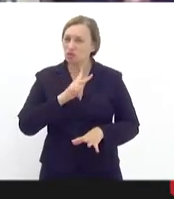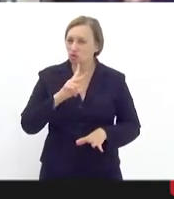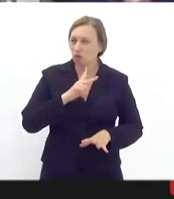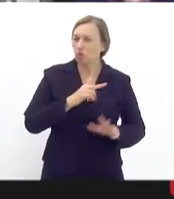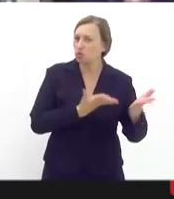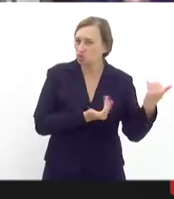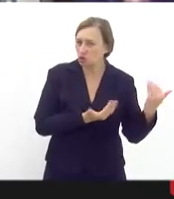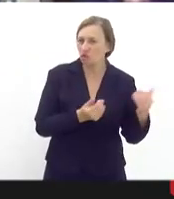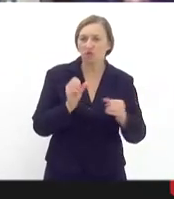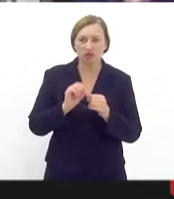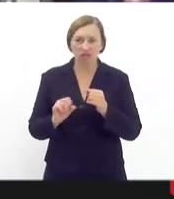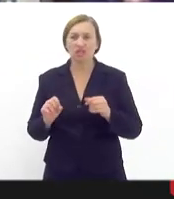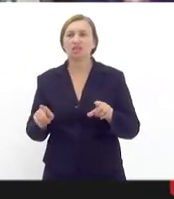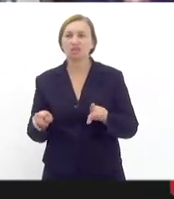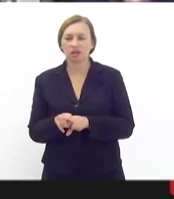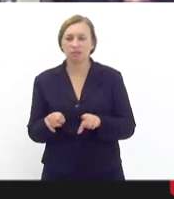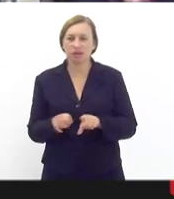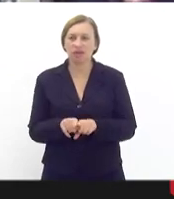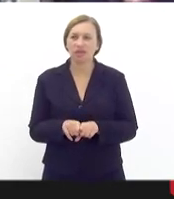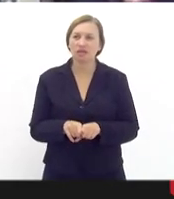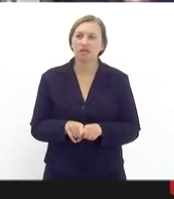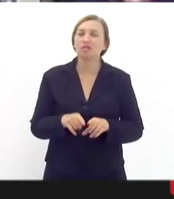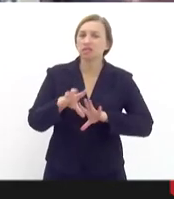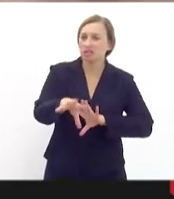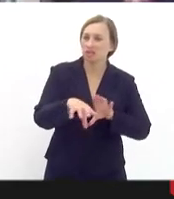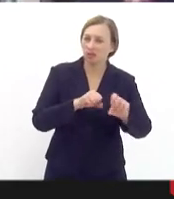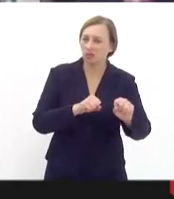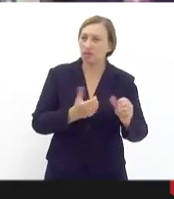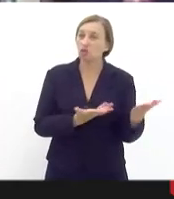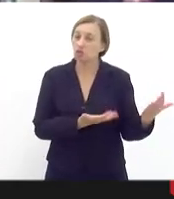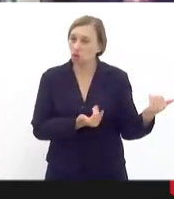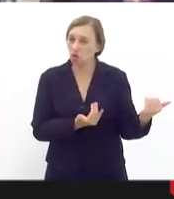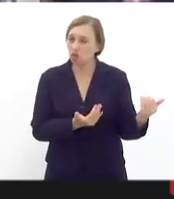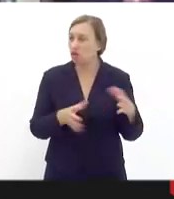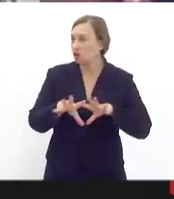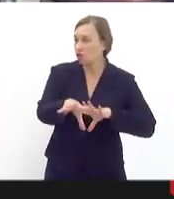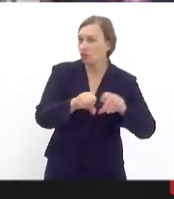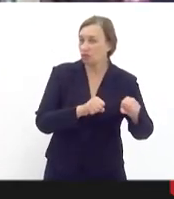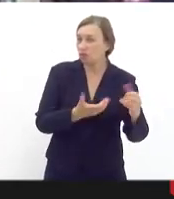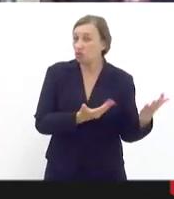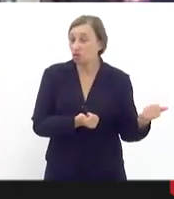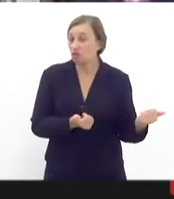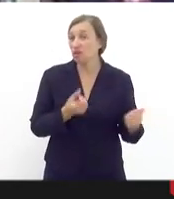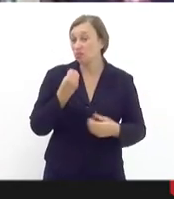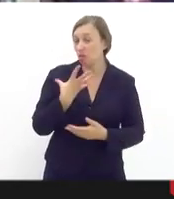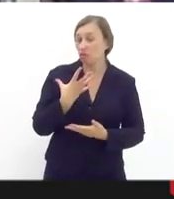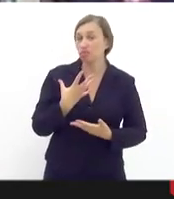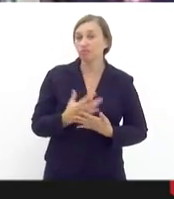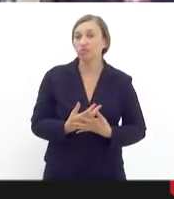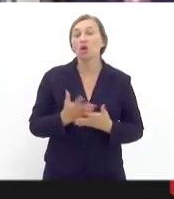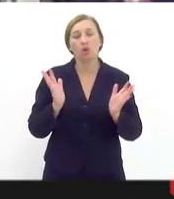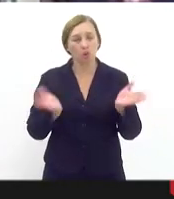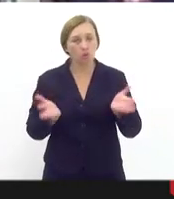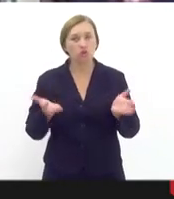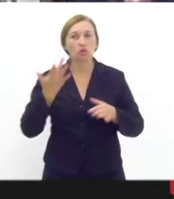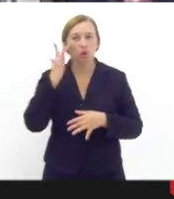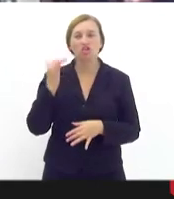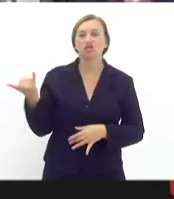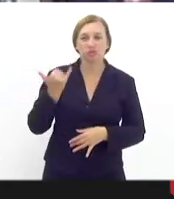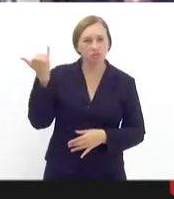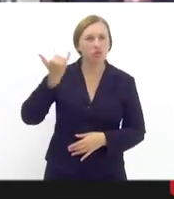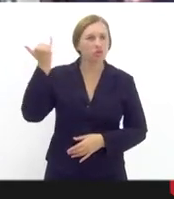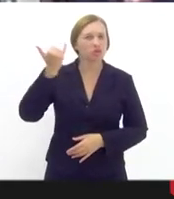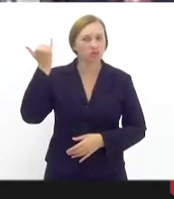como protagonistas também, nessa formação, jovem formando jovem. Isso funciona muito, gente. Hoje eu acho que é muito